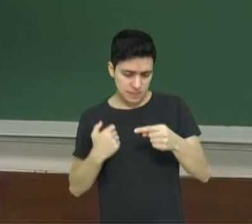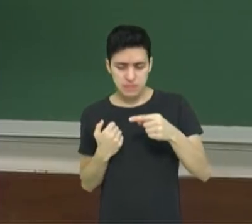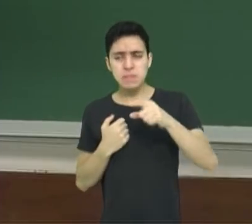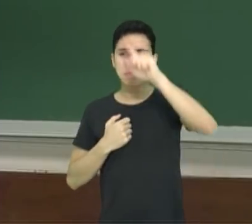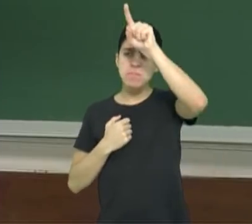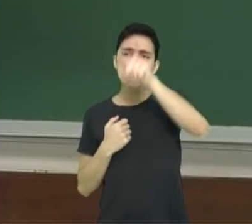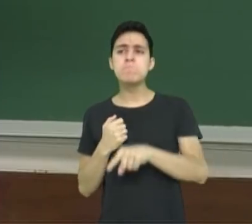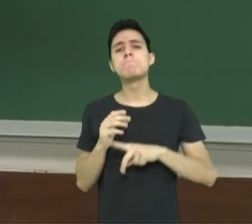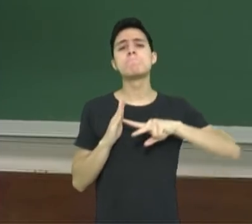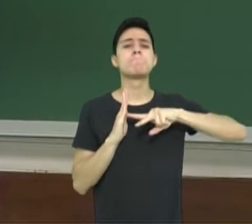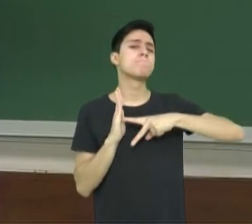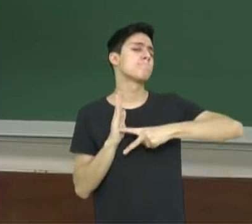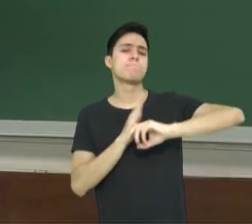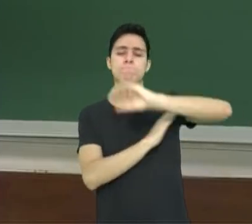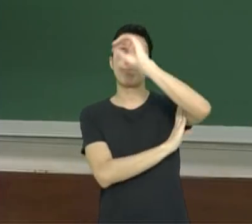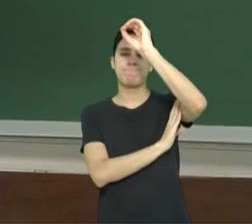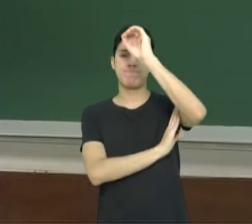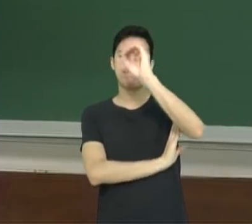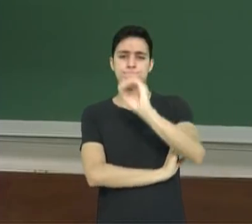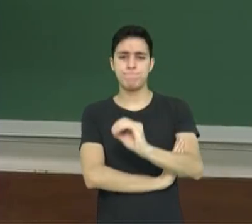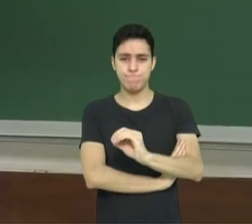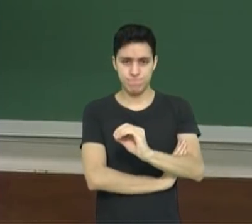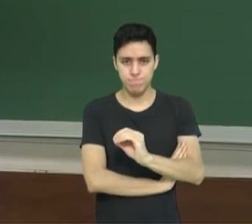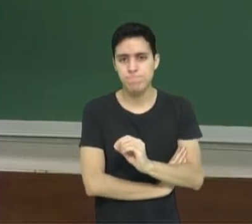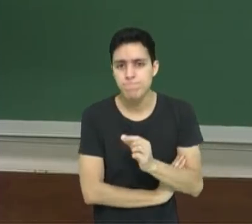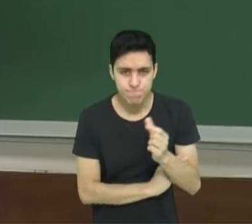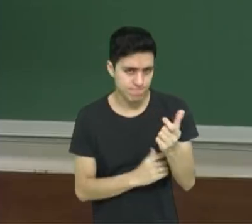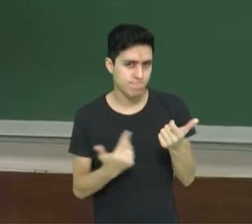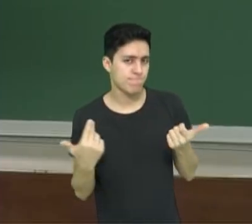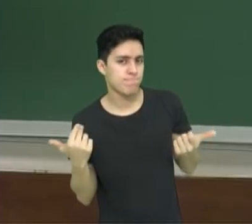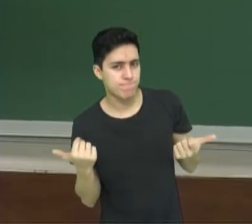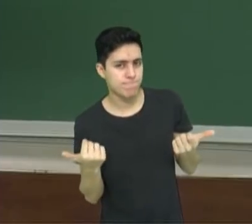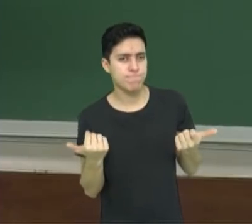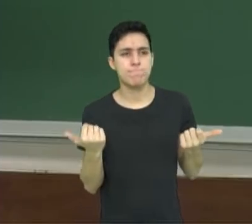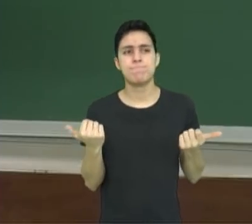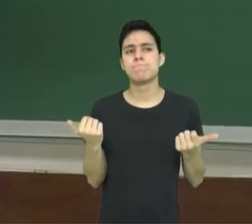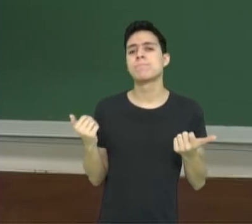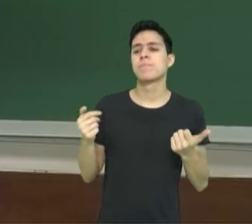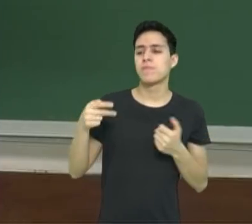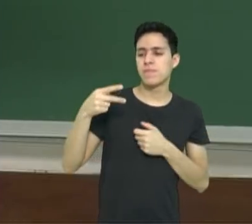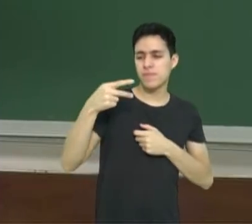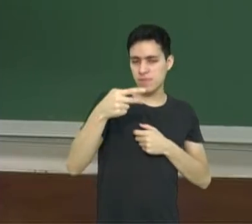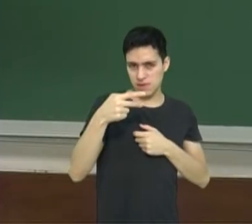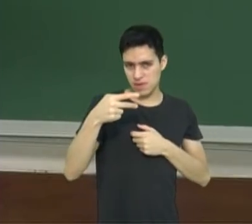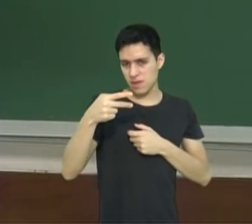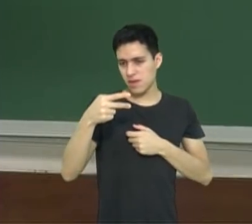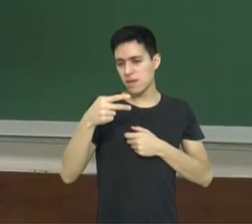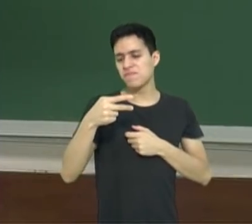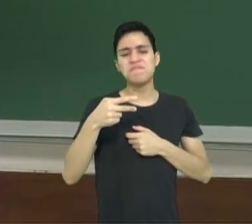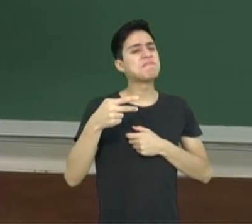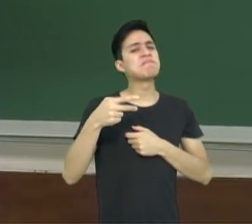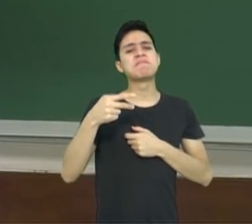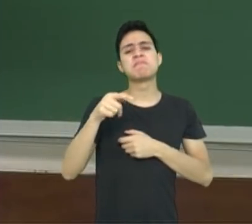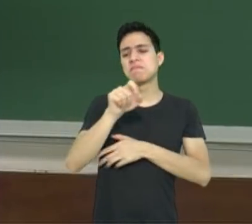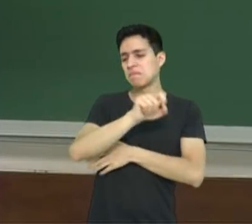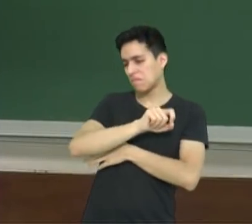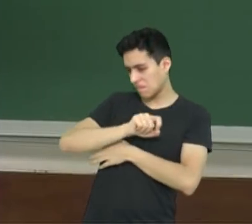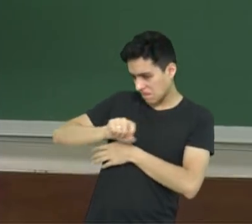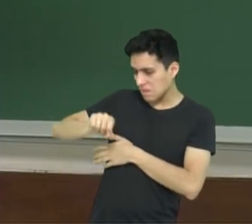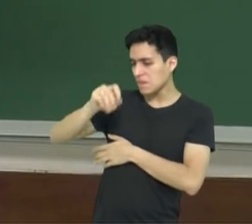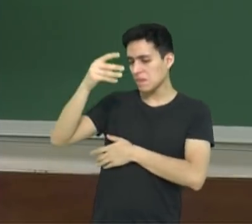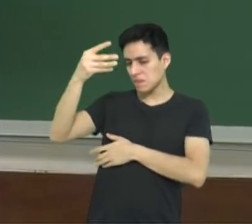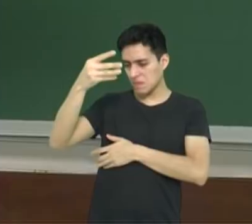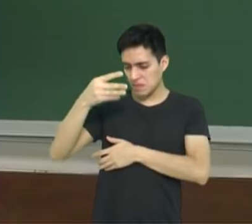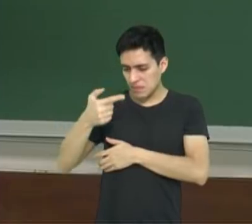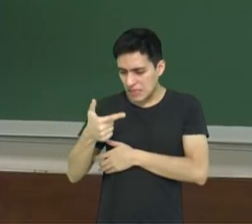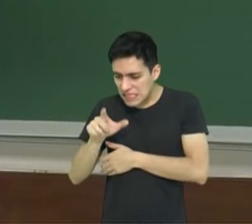e menos 2y. Dá 0, ó, mais 0. Igual ao que vem depois no segundo membro. 4